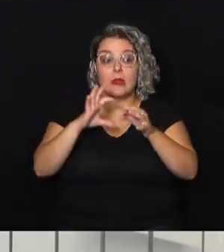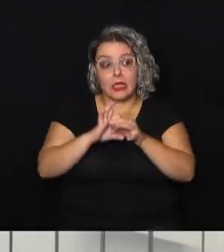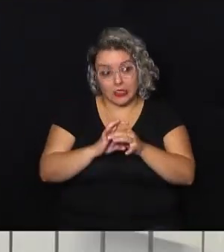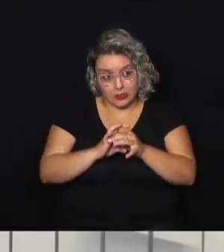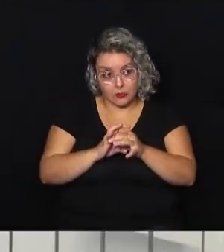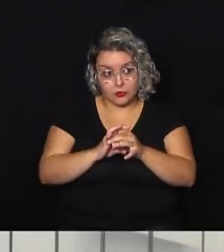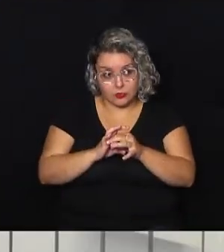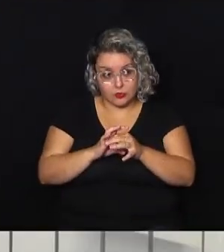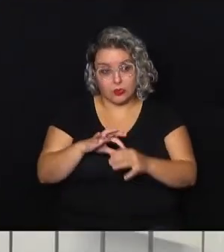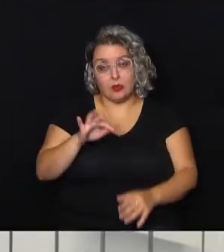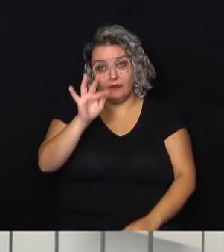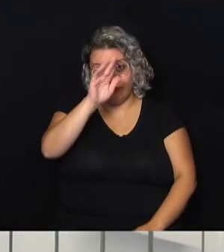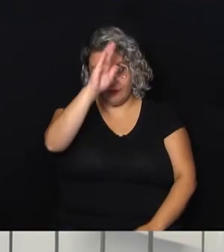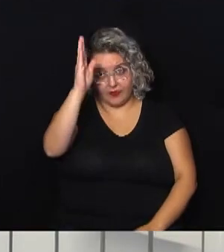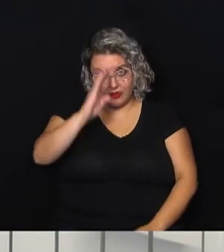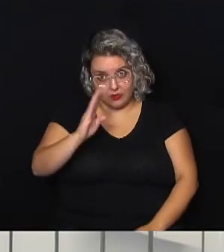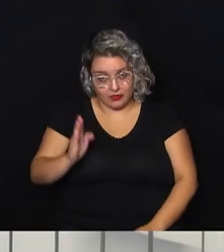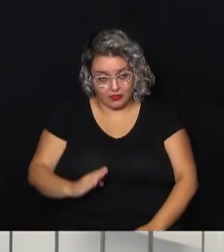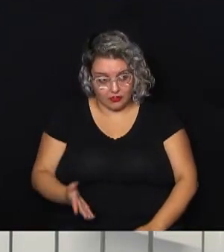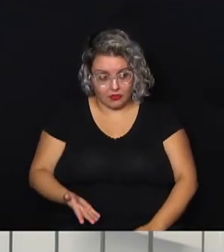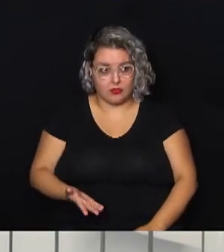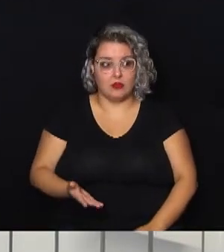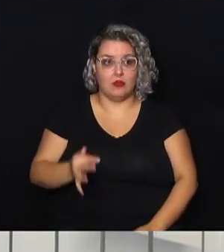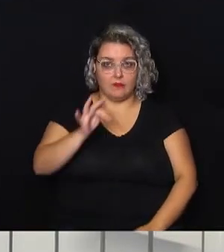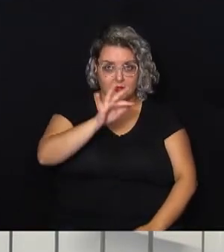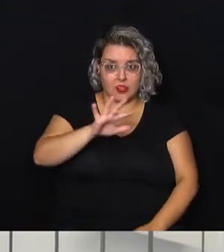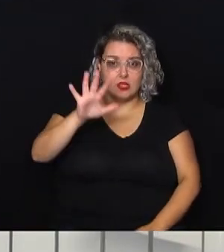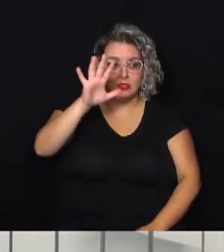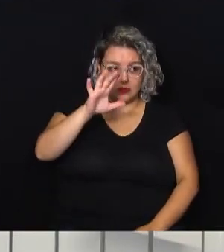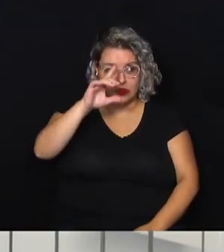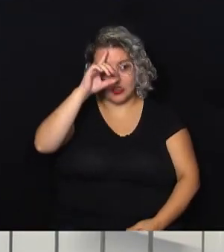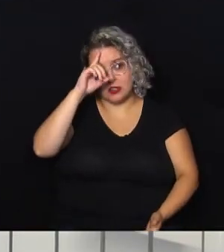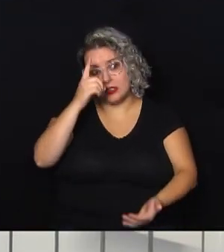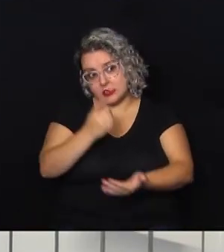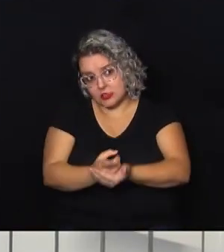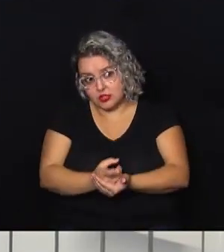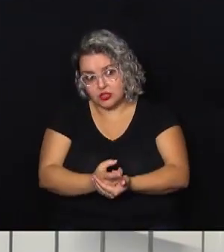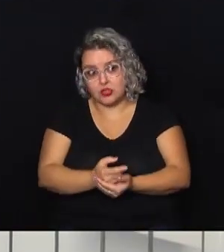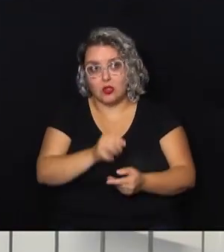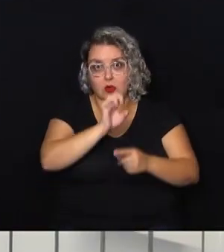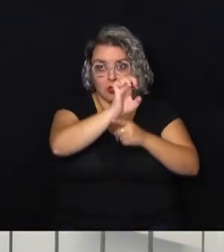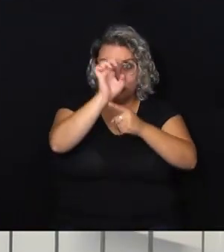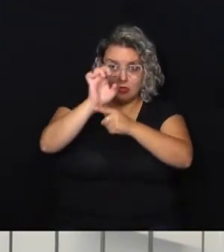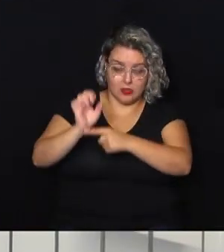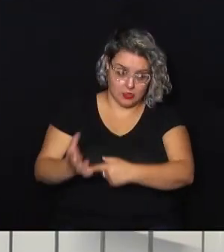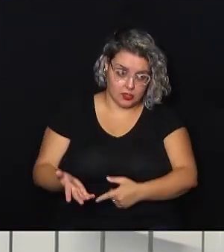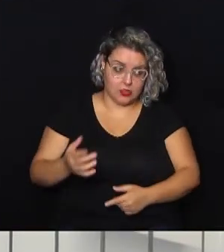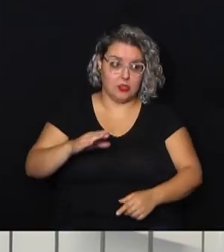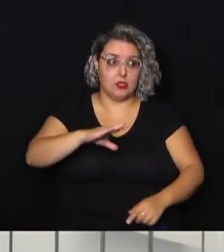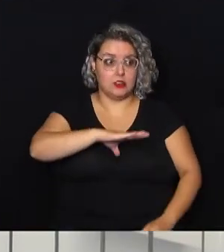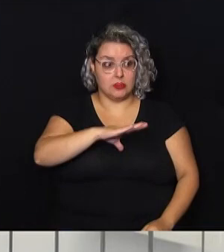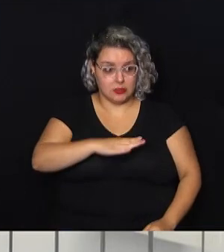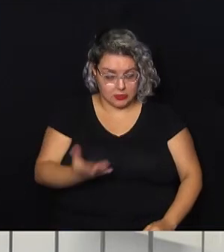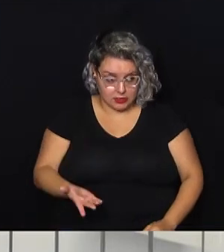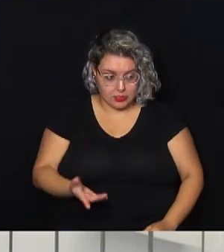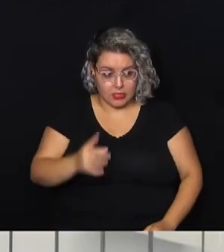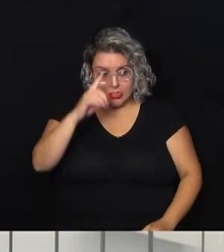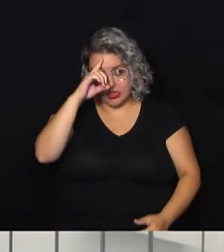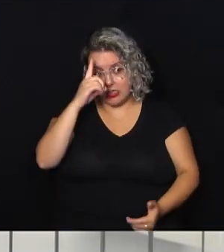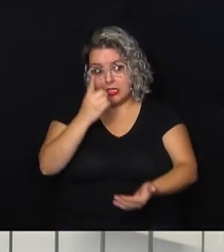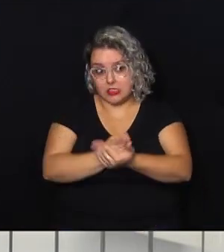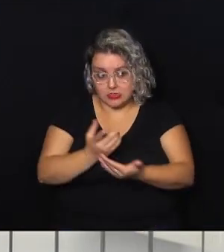delegou aos estados e municípios essa competência, então, para definir sobre o feriado nesta data de